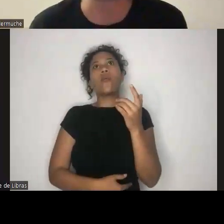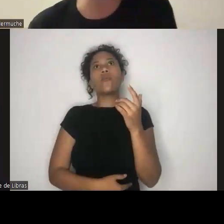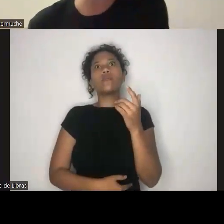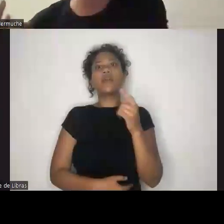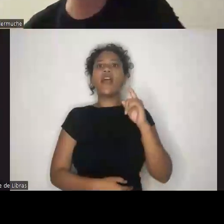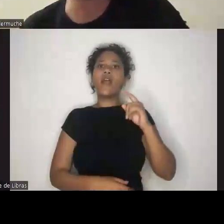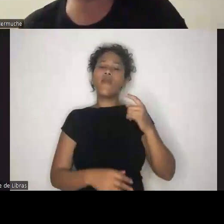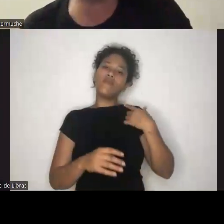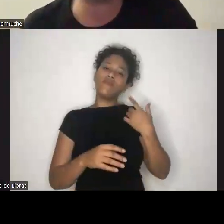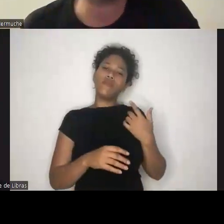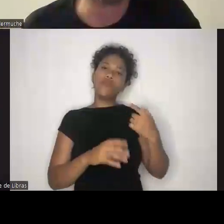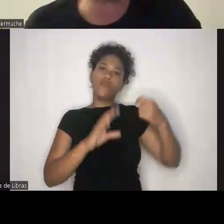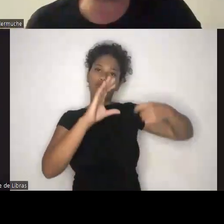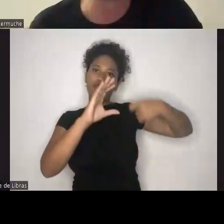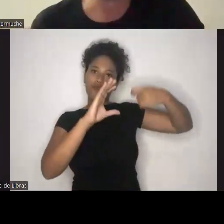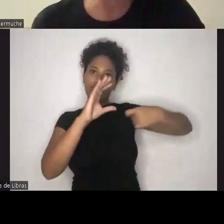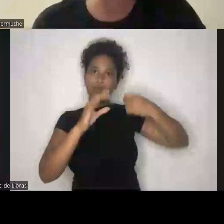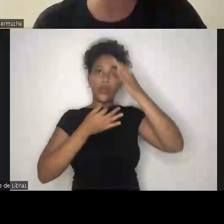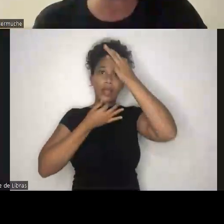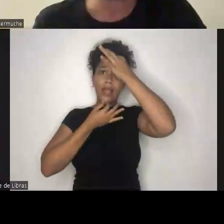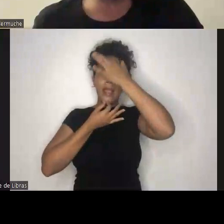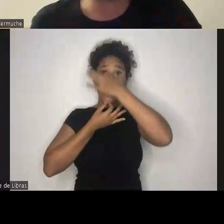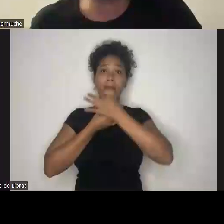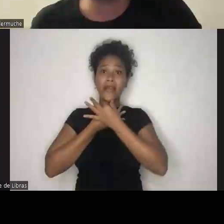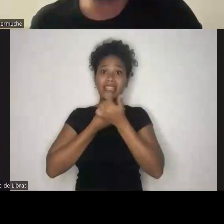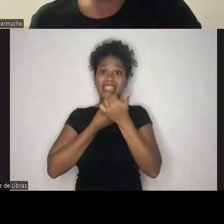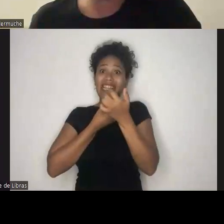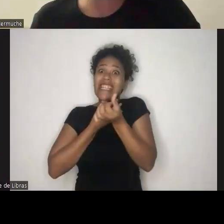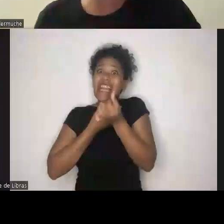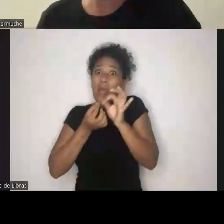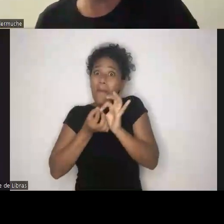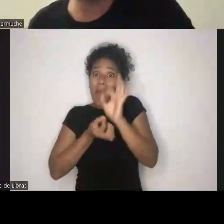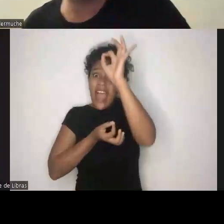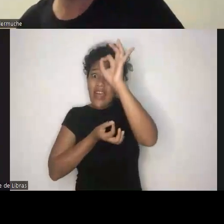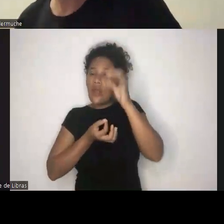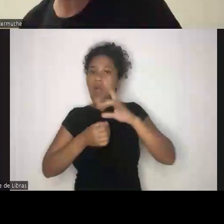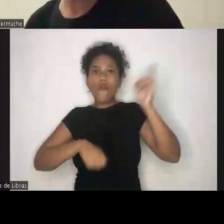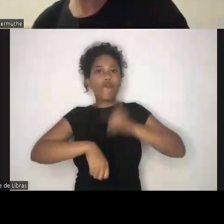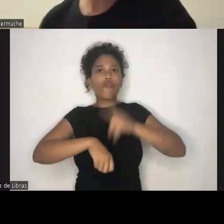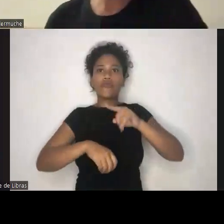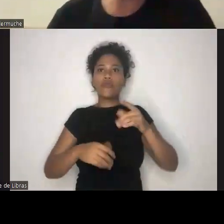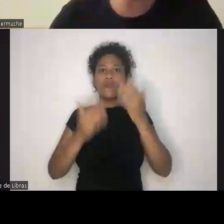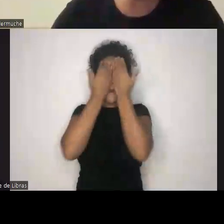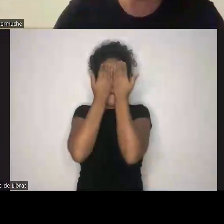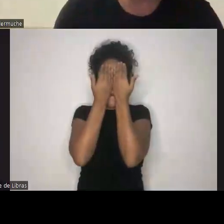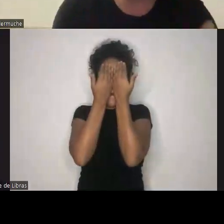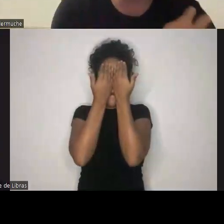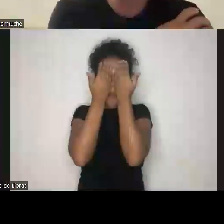vídeo map com uma cabeça de 16 metros que abrir ao vivo na frente do público com